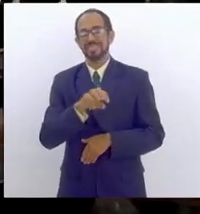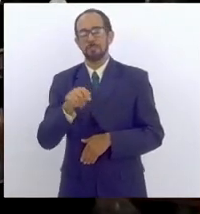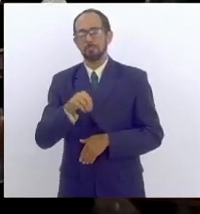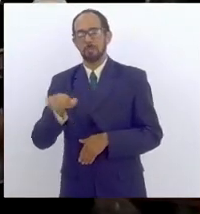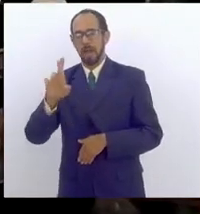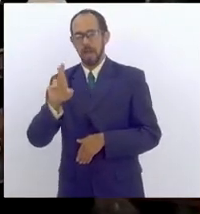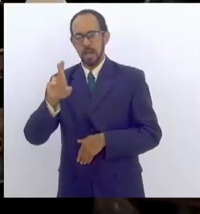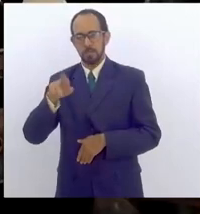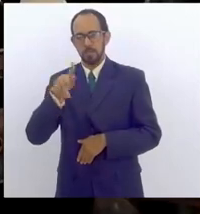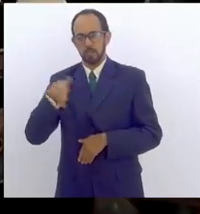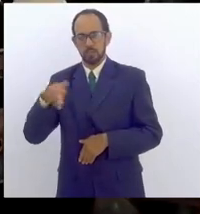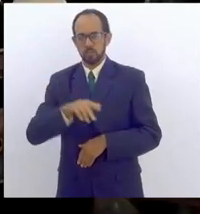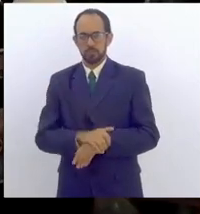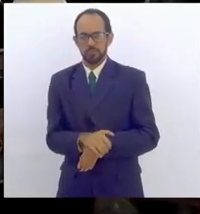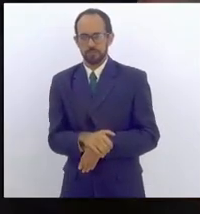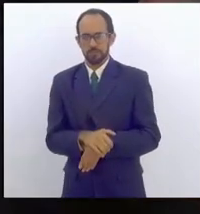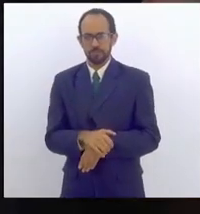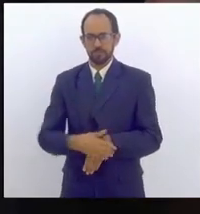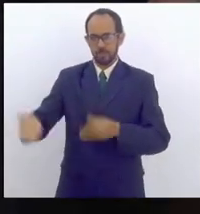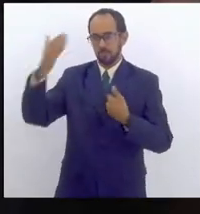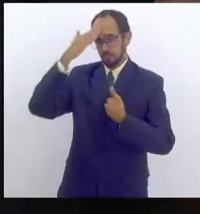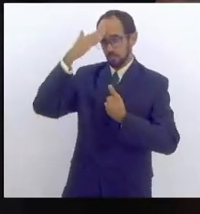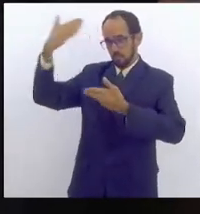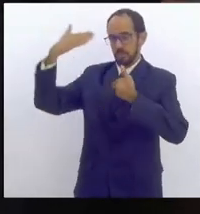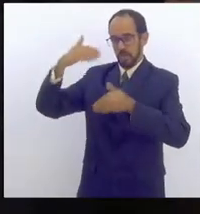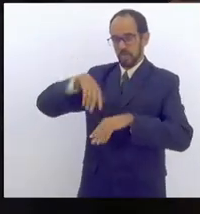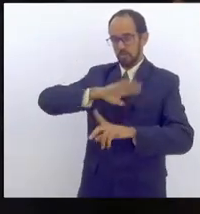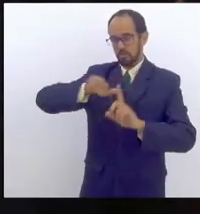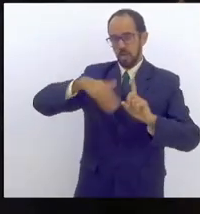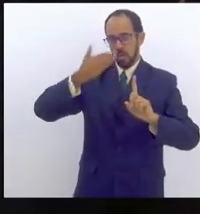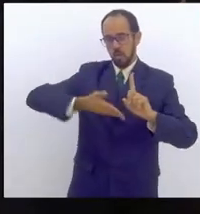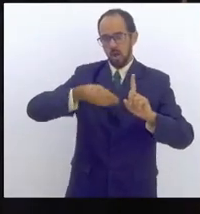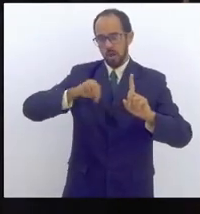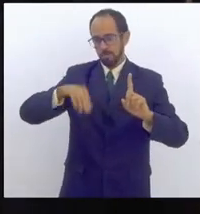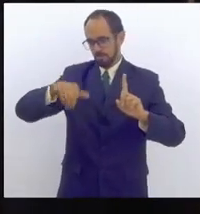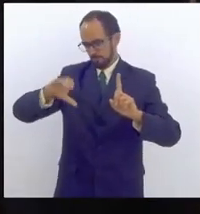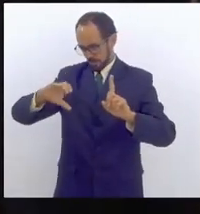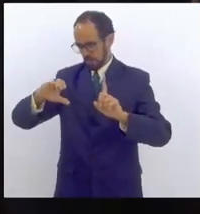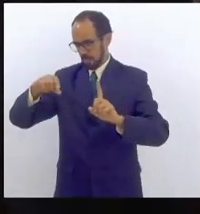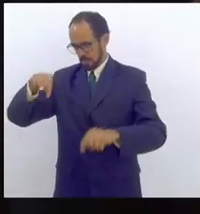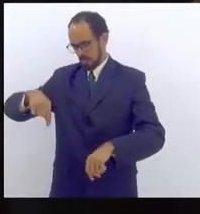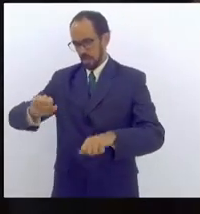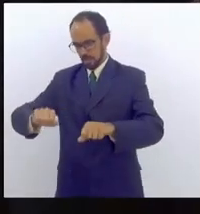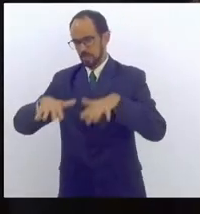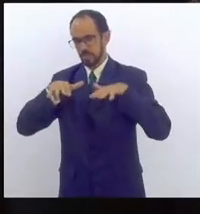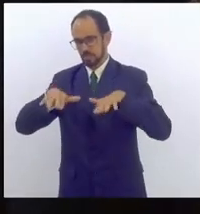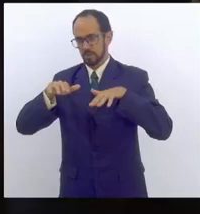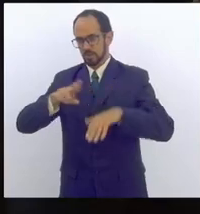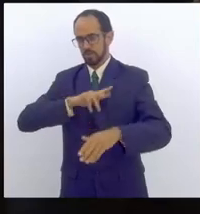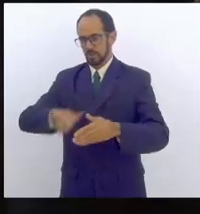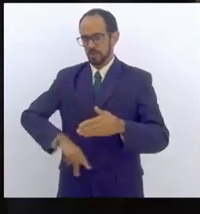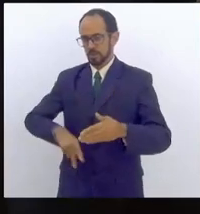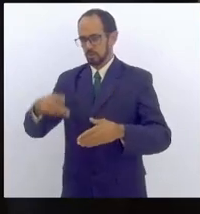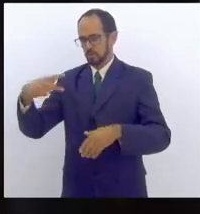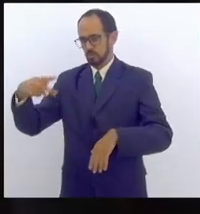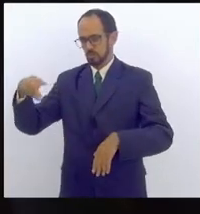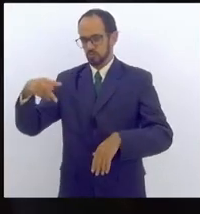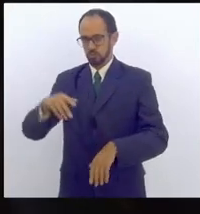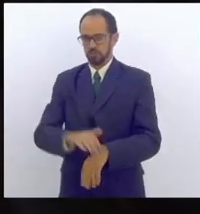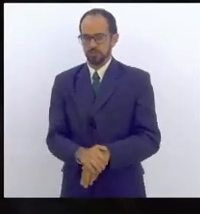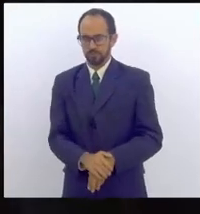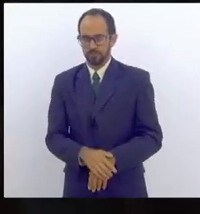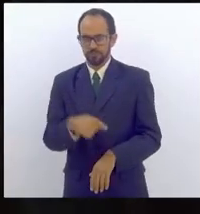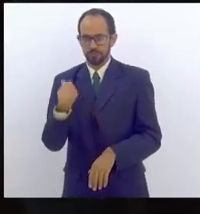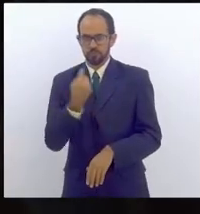Obrigado por essa oportunidade. É uma honra a mim que está nessa sessão, sendo presidido por vossa pessoa. Nós,